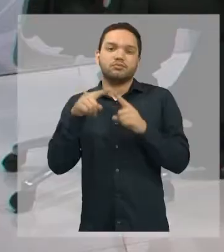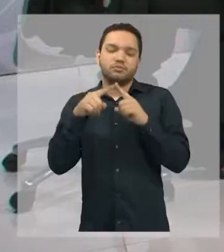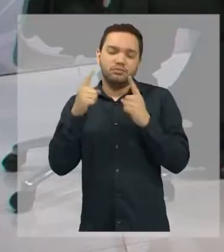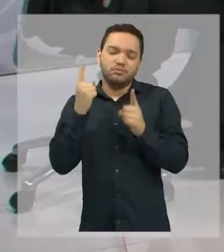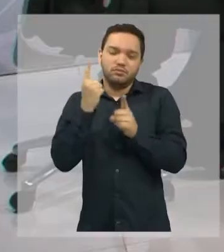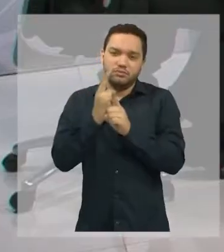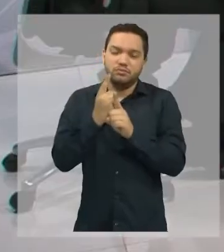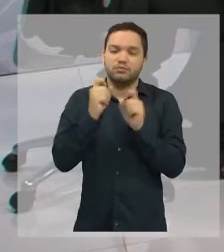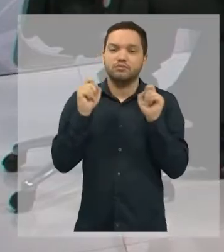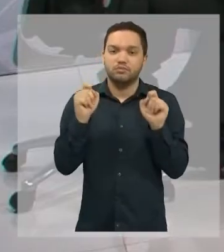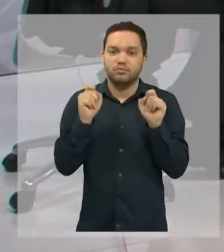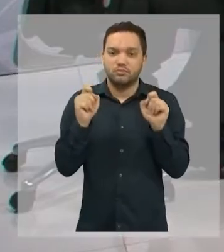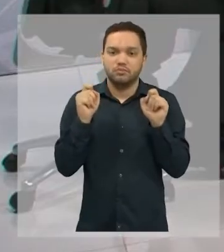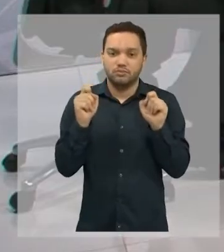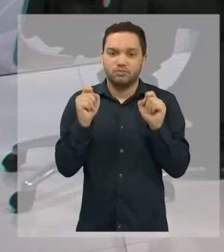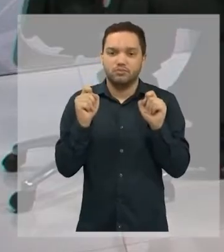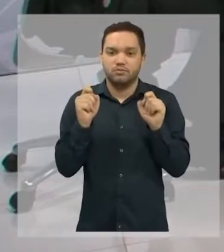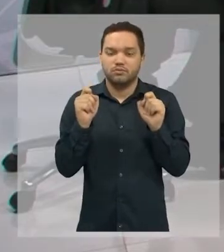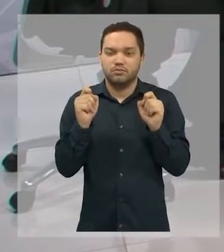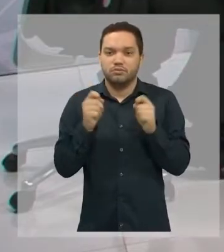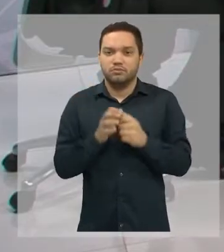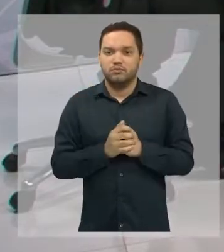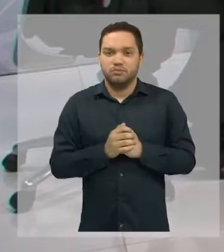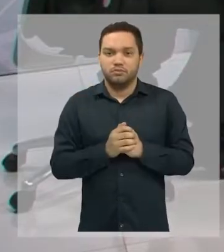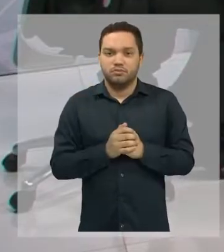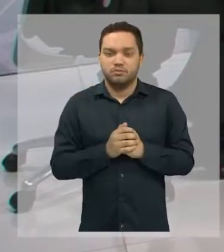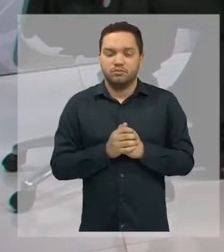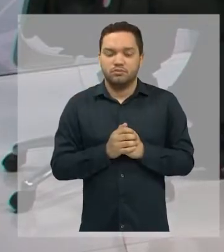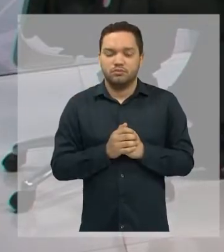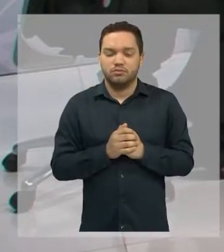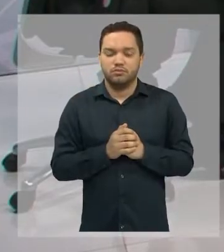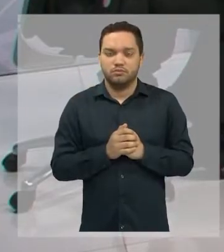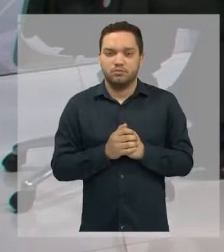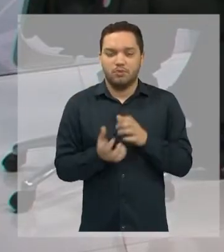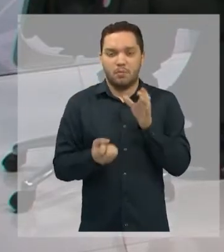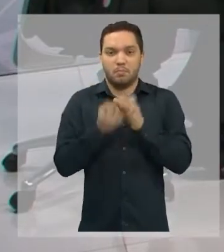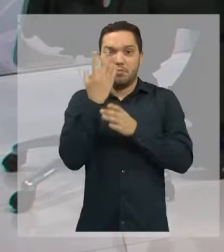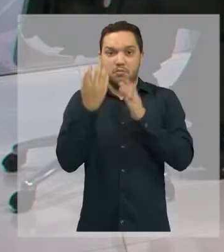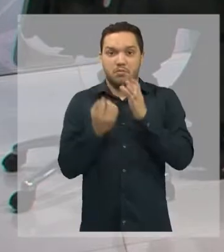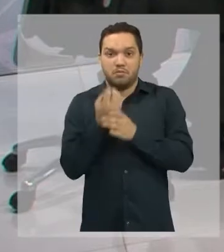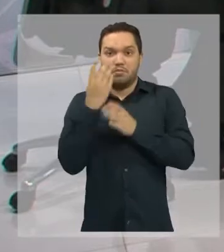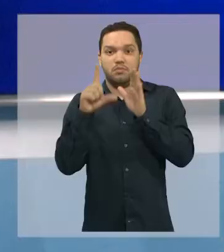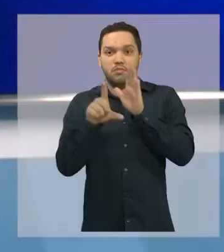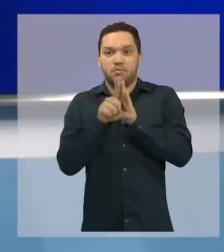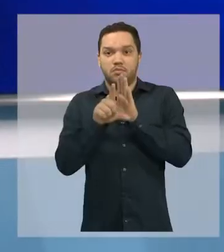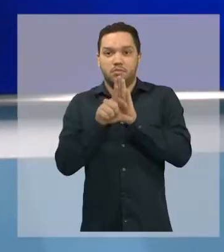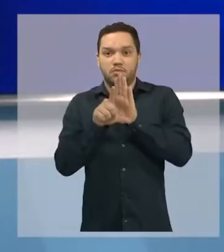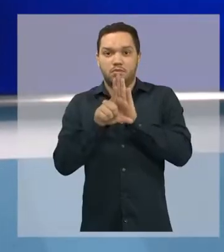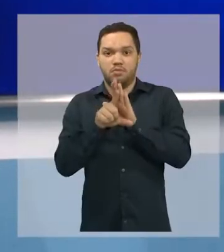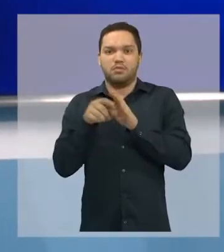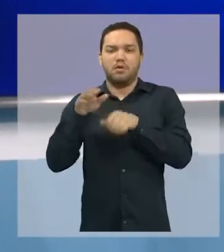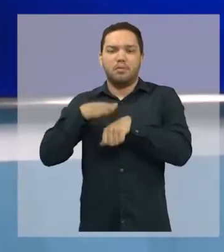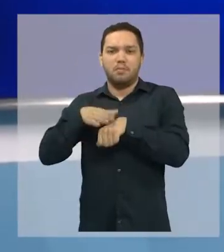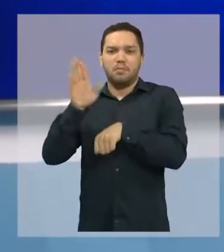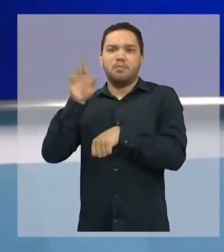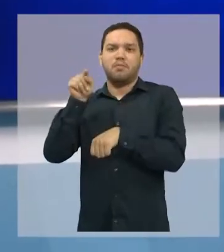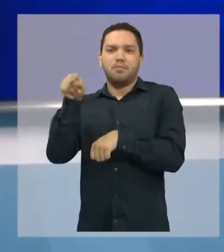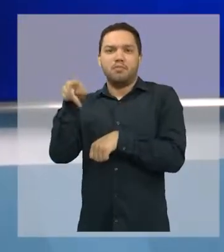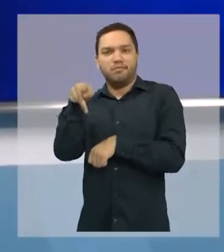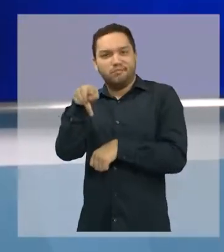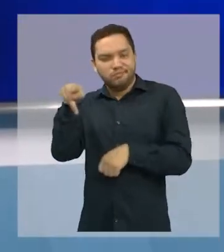Executivo, você encontra, quer dizer, uma predominância desse processo, dessa produção legislativa, oriunda do Poder